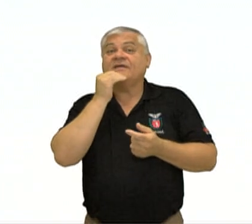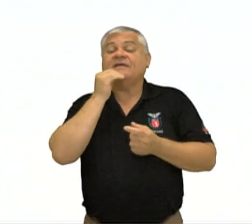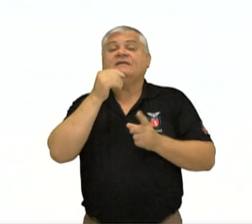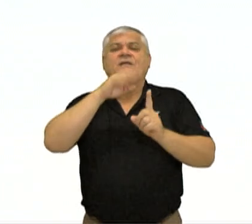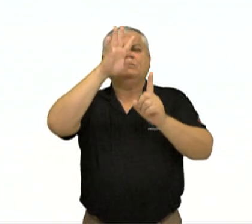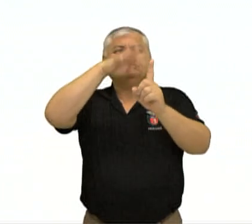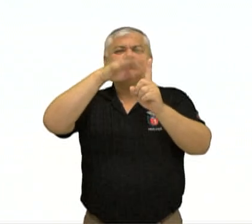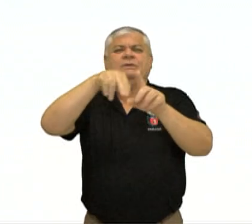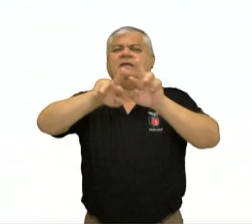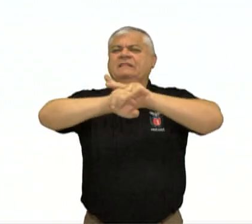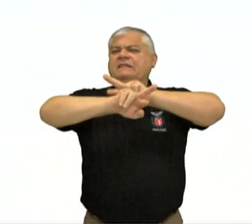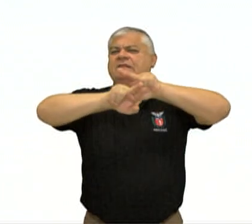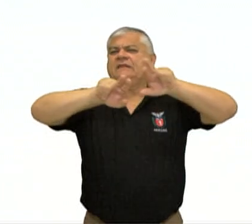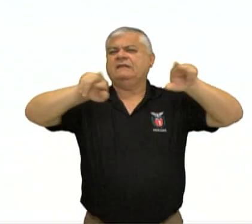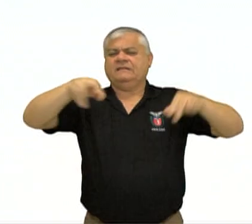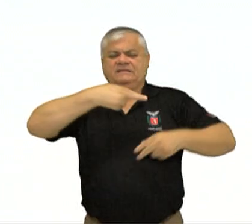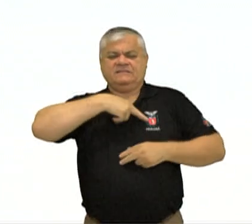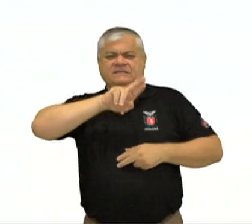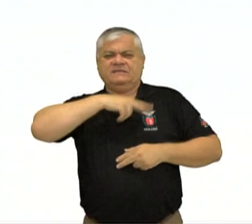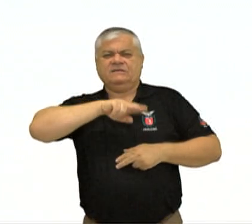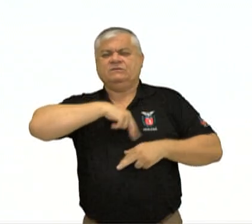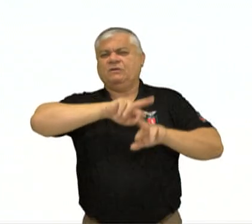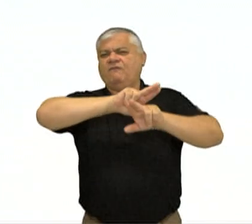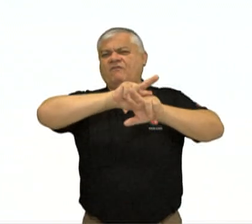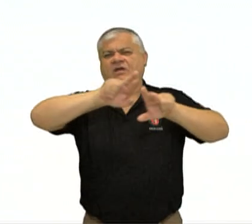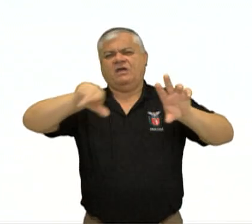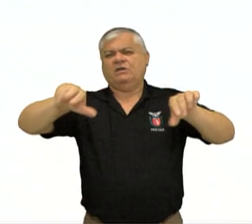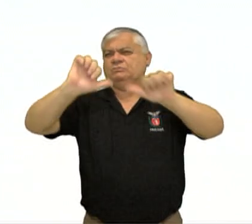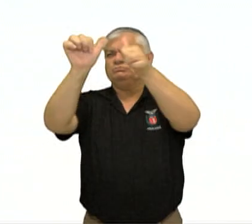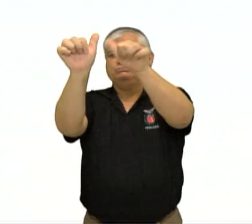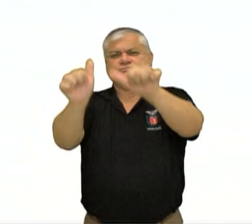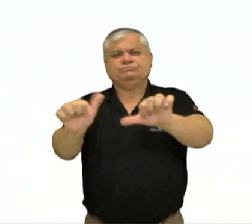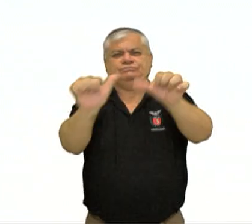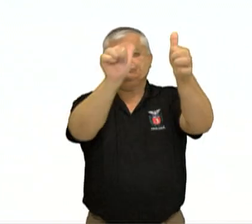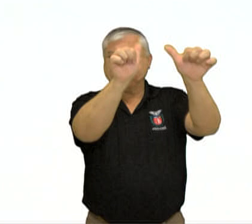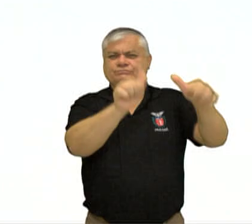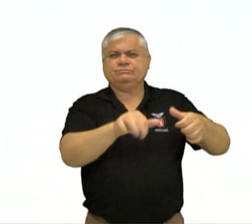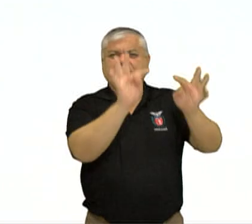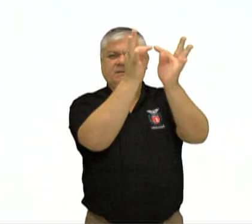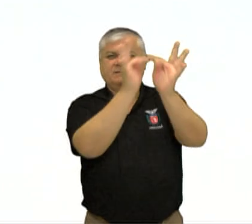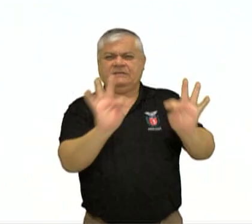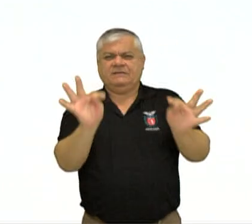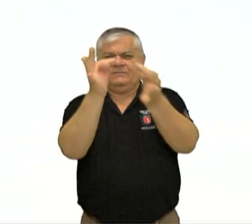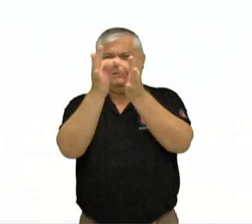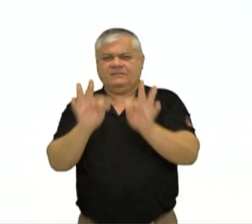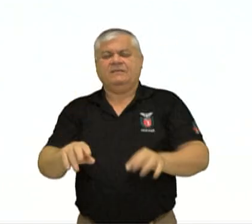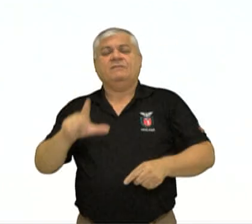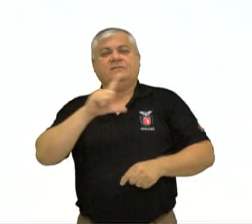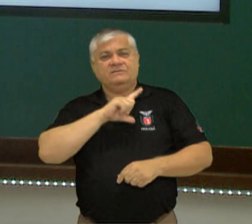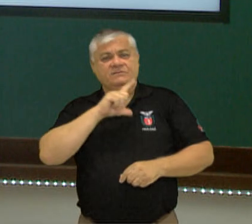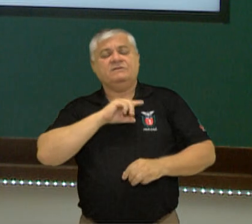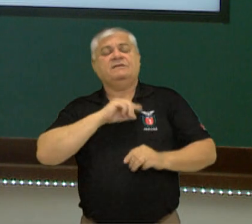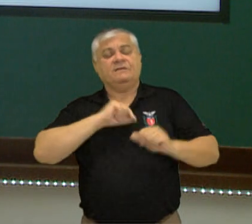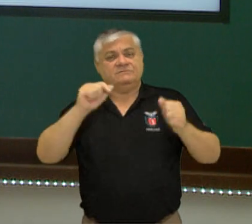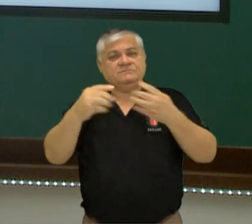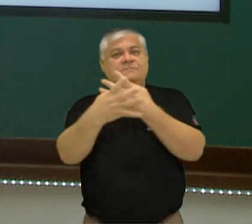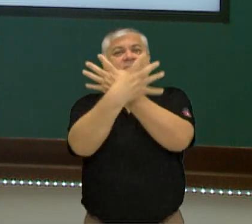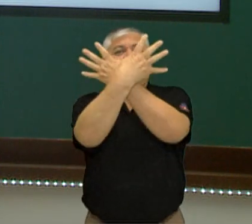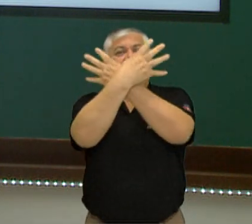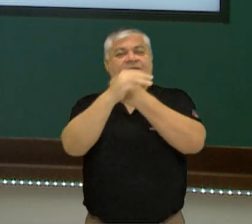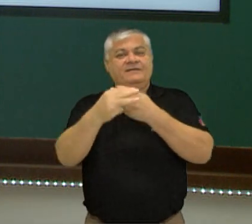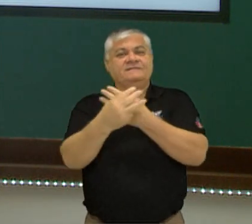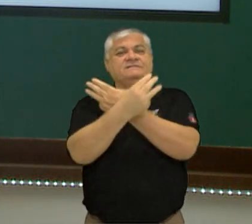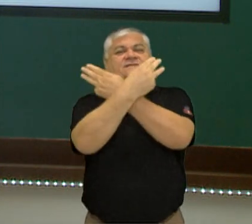religião politeísta, ou seja, né, acreditavam em vários deuses, né? Assim também como os maias, os astecas e